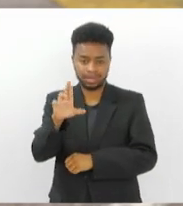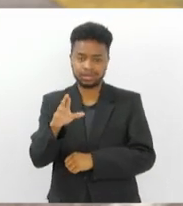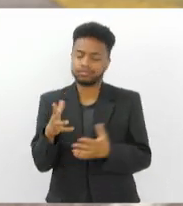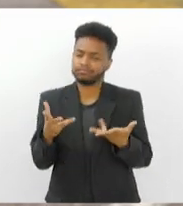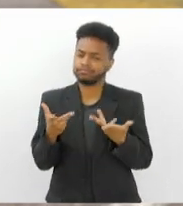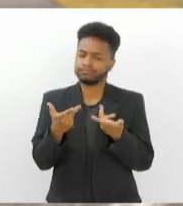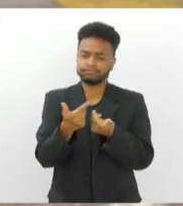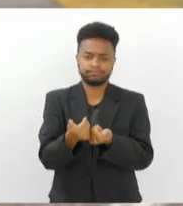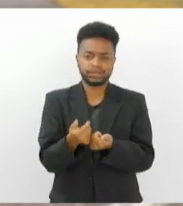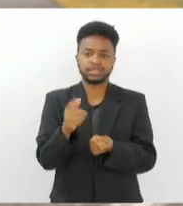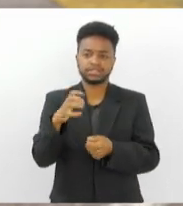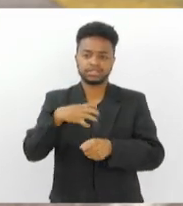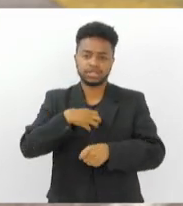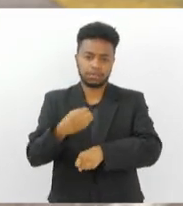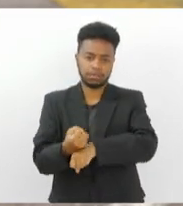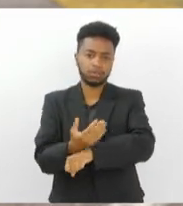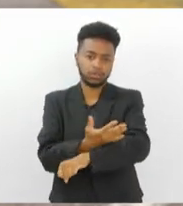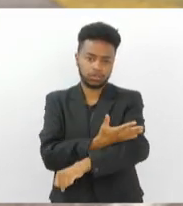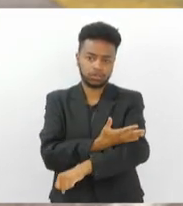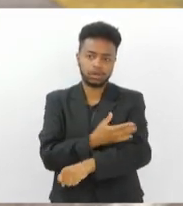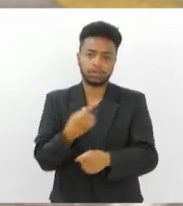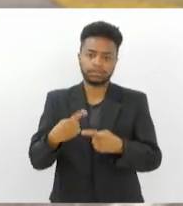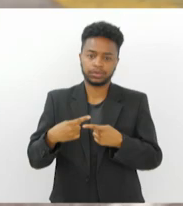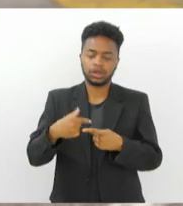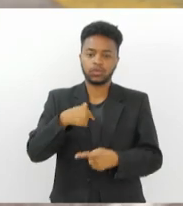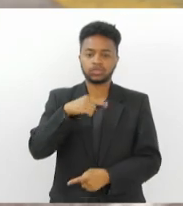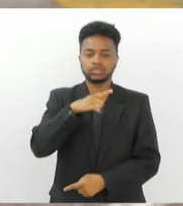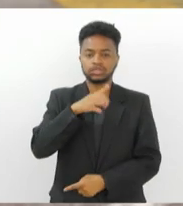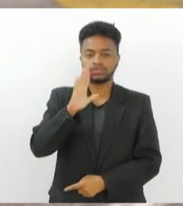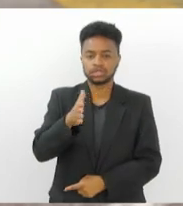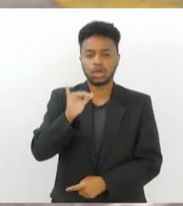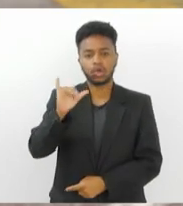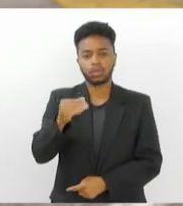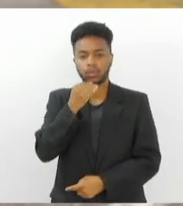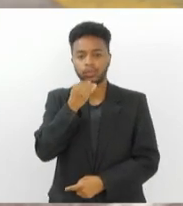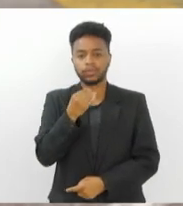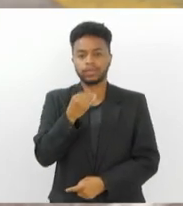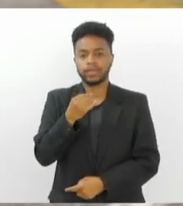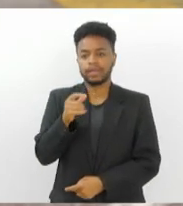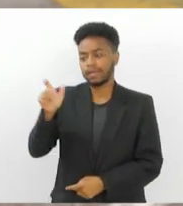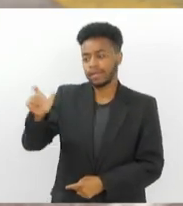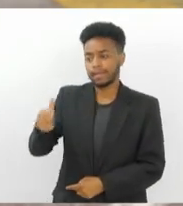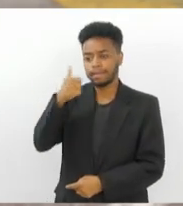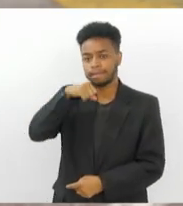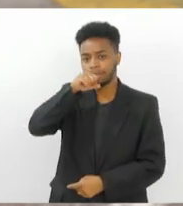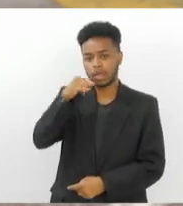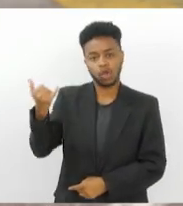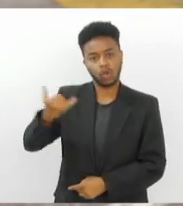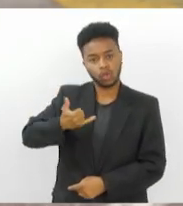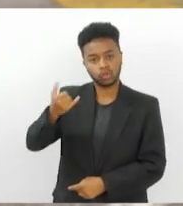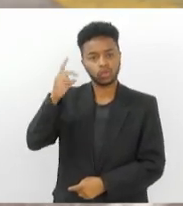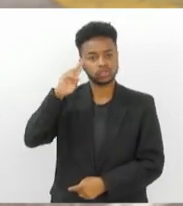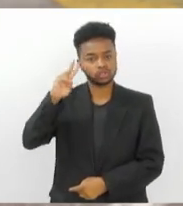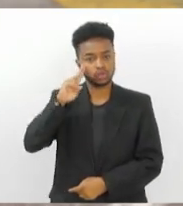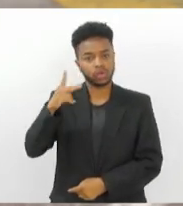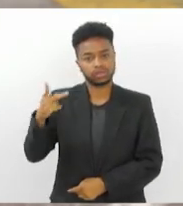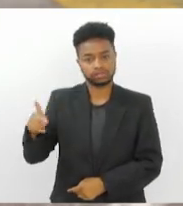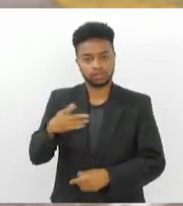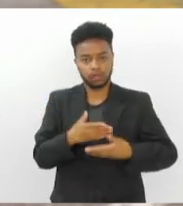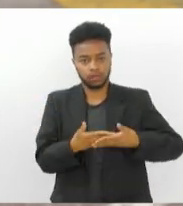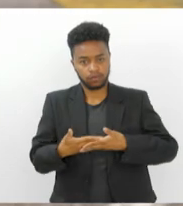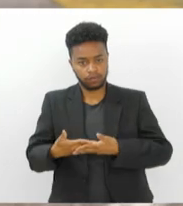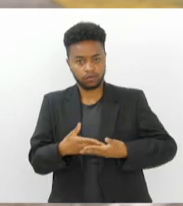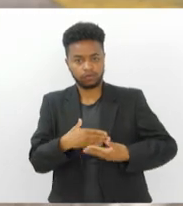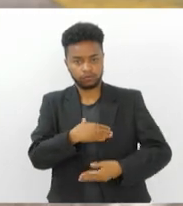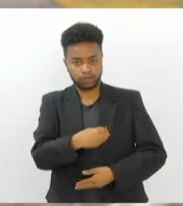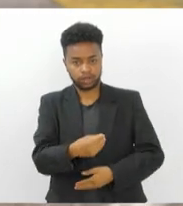é emocionante eu tive a oportunidade de ver o relato de uma mãe aqui contando a história do filho né que